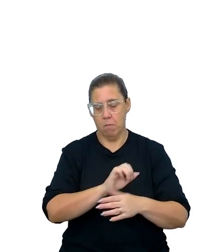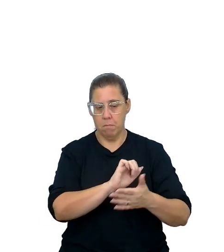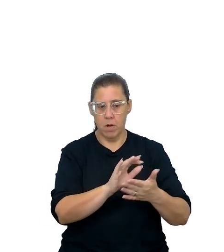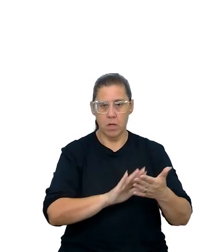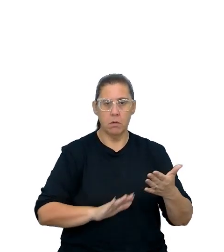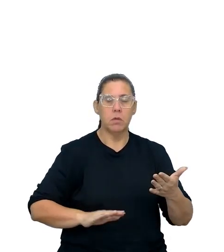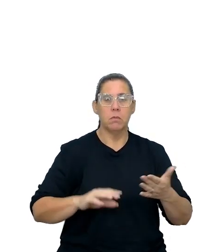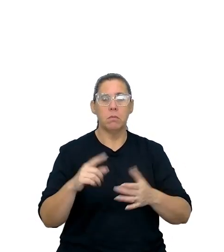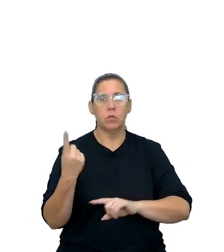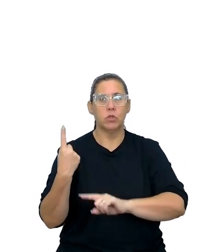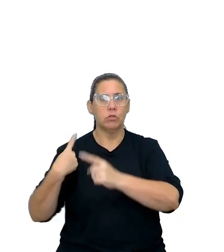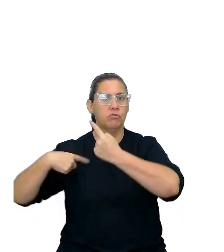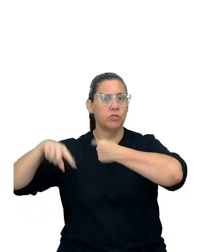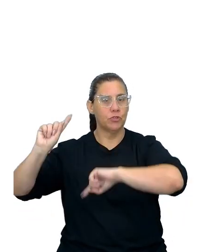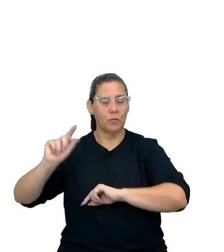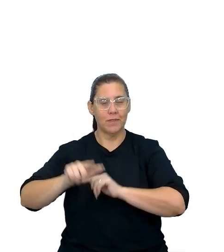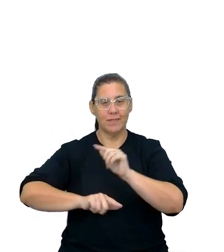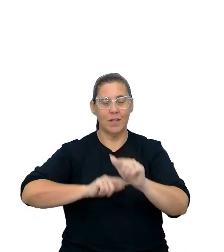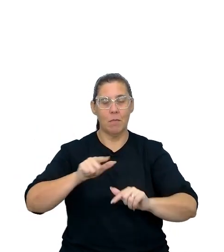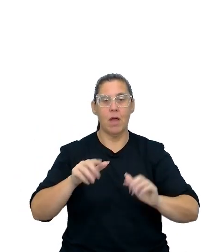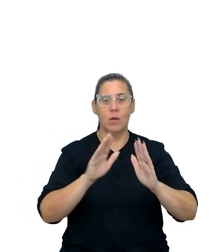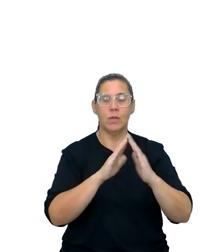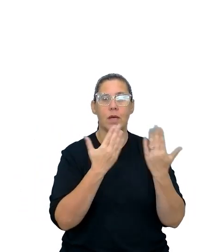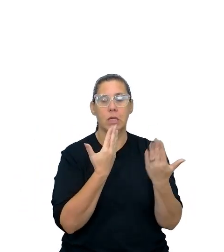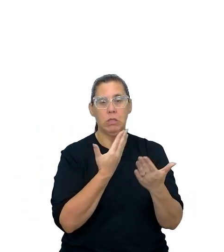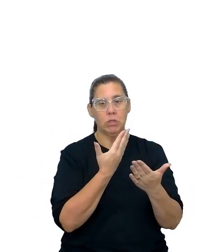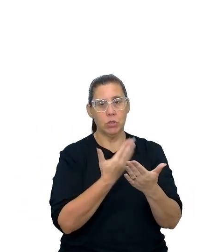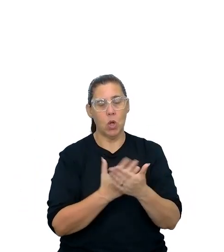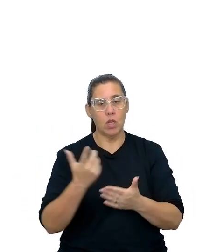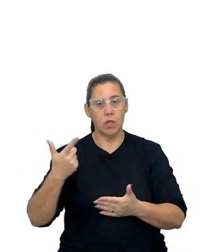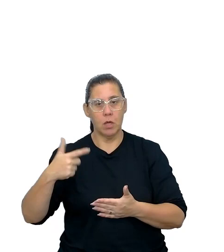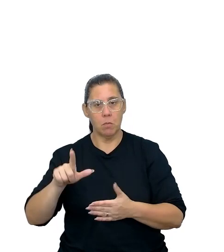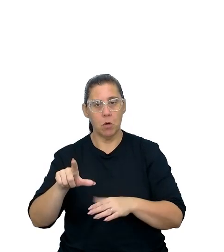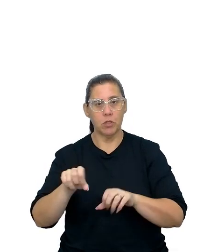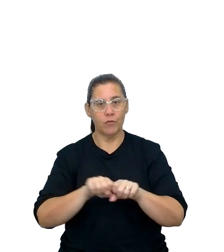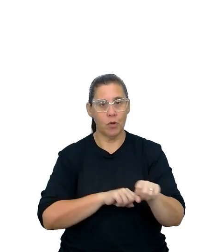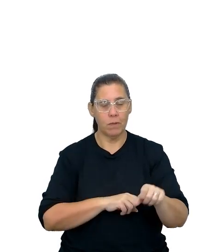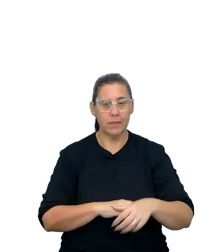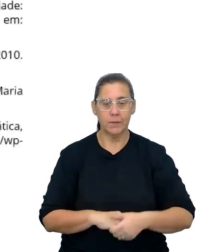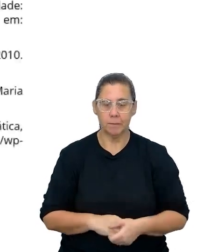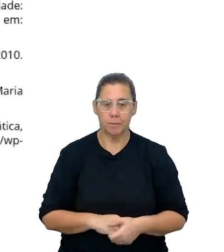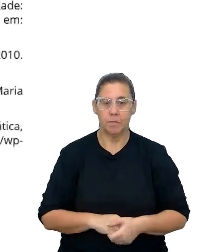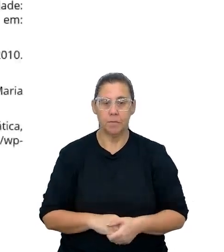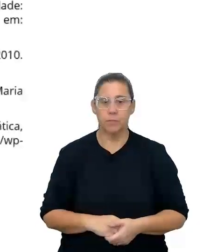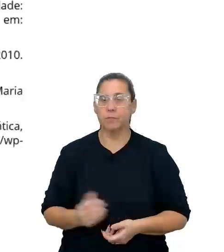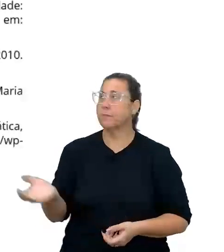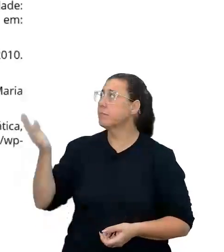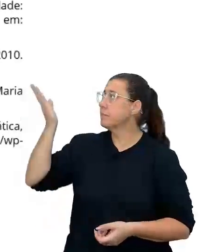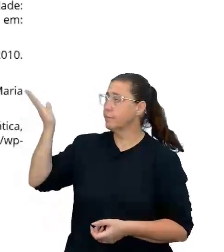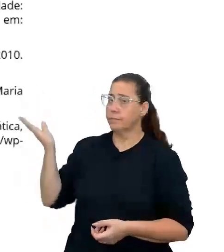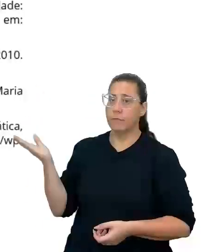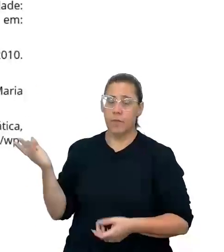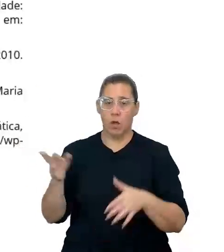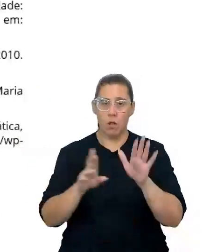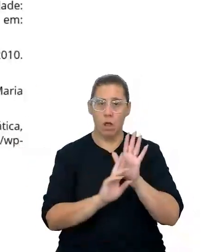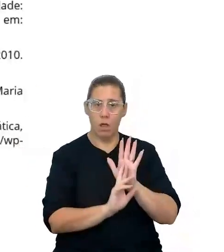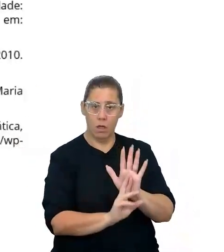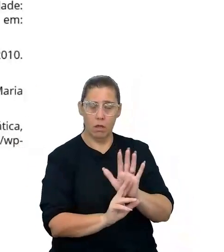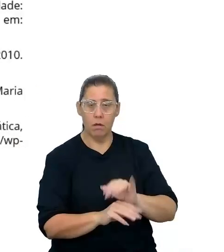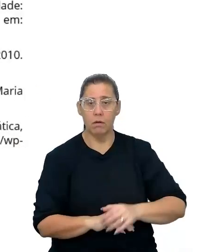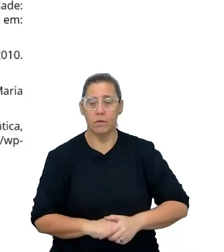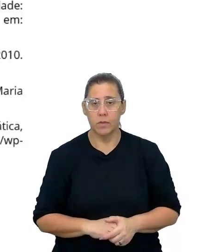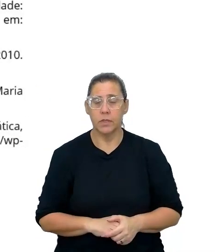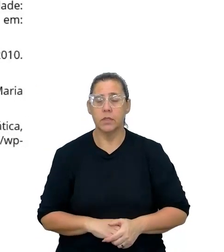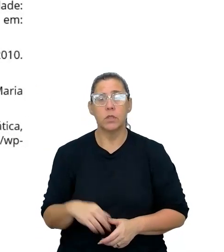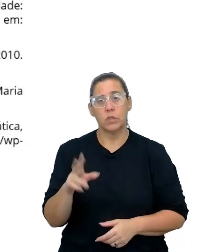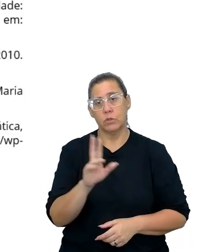atividades para o desdobramento do trabalho na escola após a formação. E aqui são as nossas referências